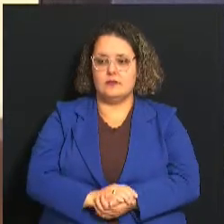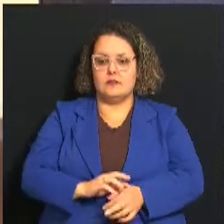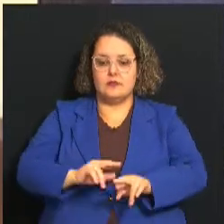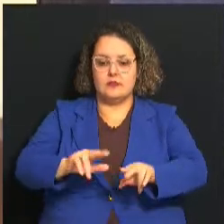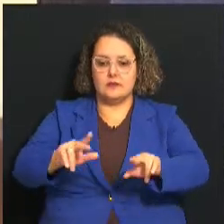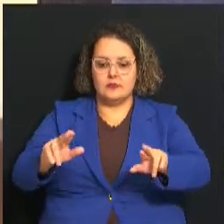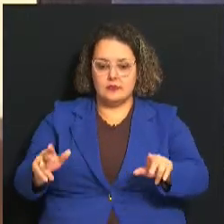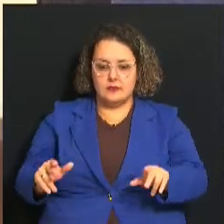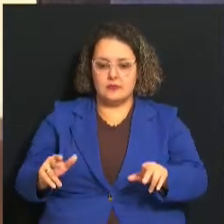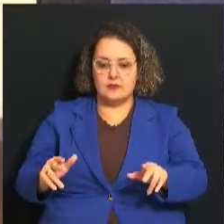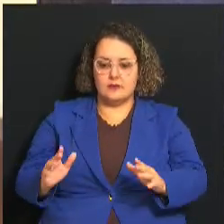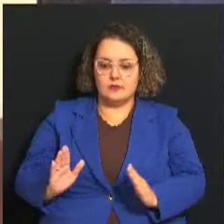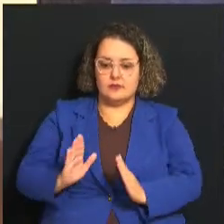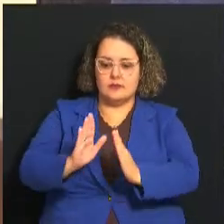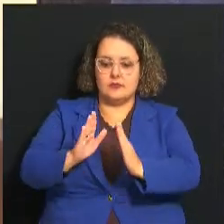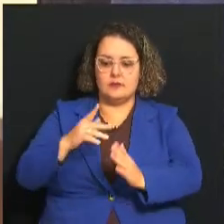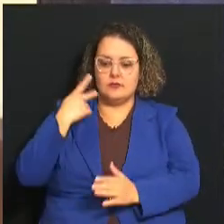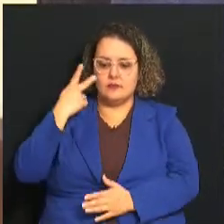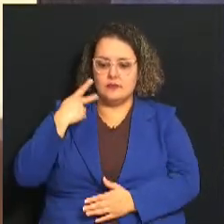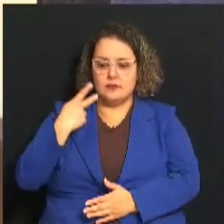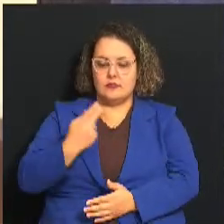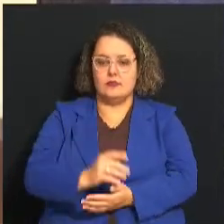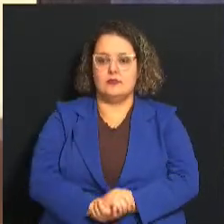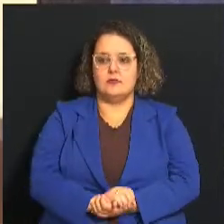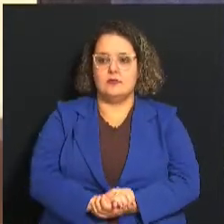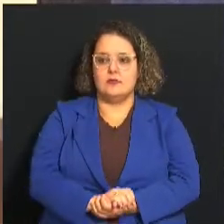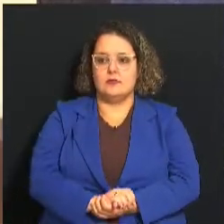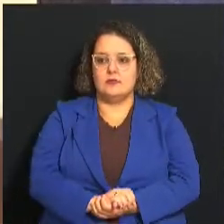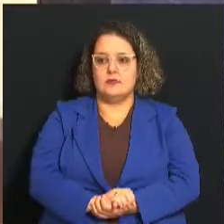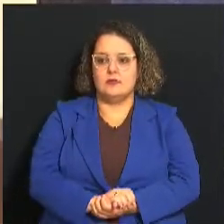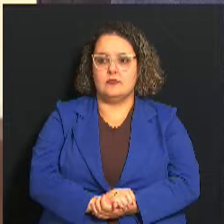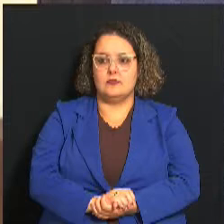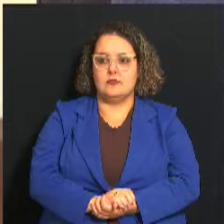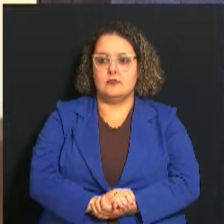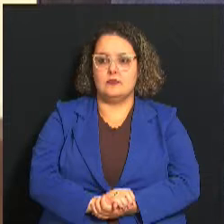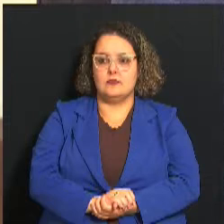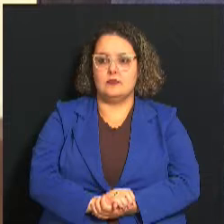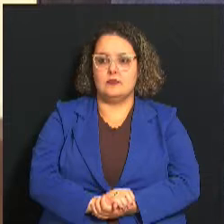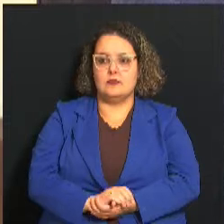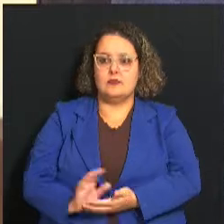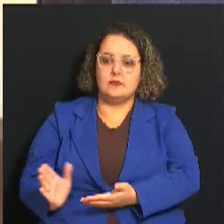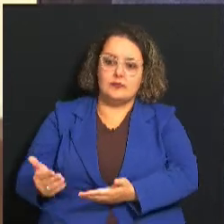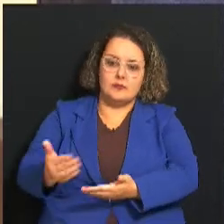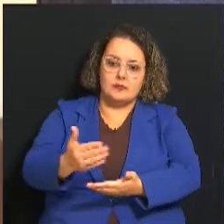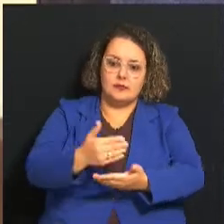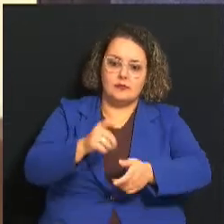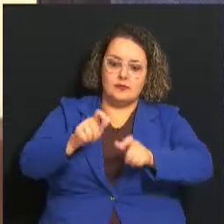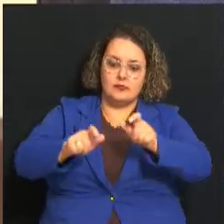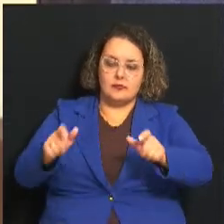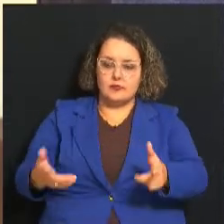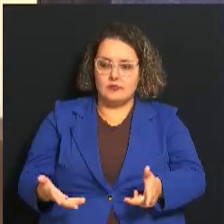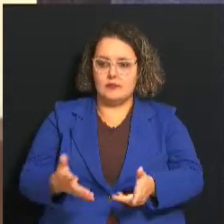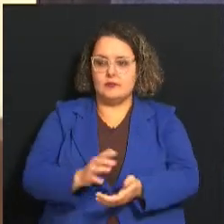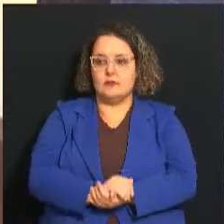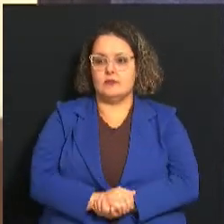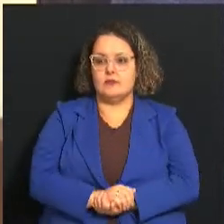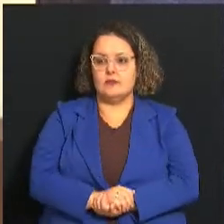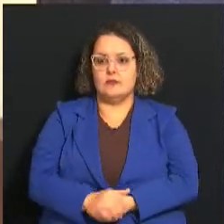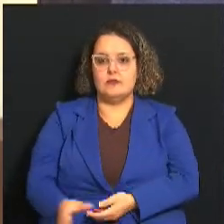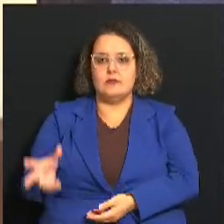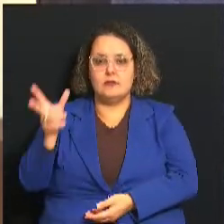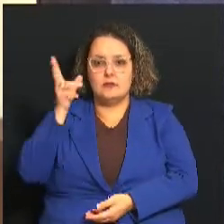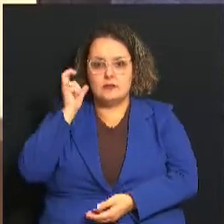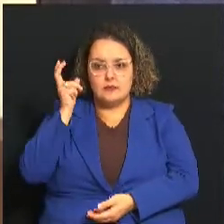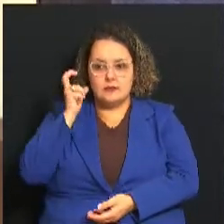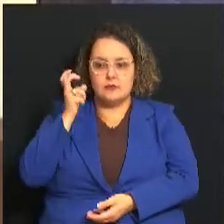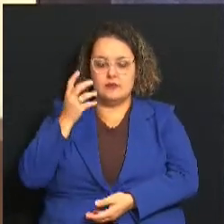parlamentar é justamente ter esta condição de acolher a participação da população. E essa escuta, essa